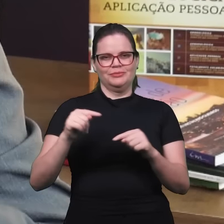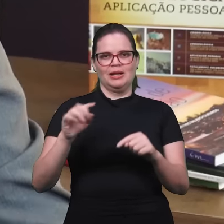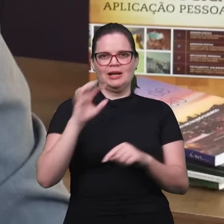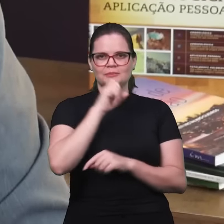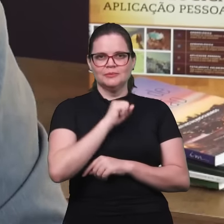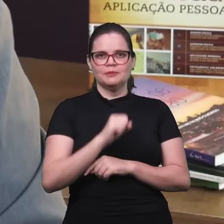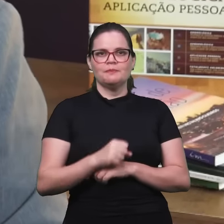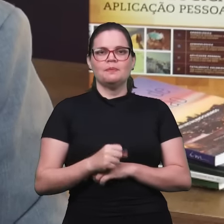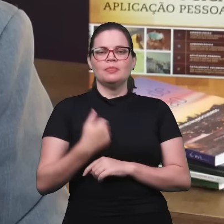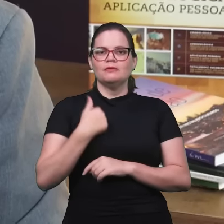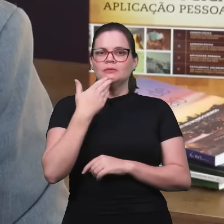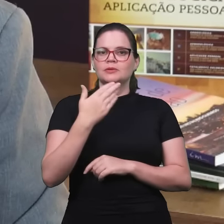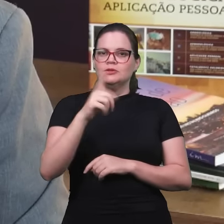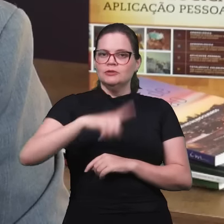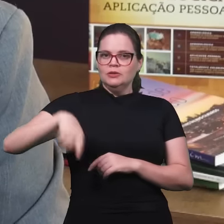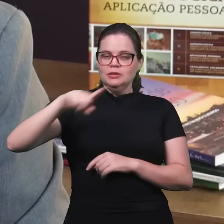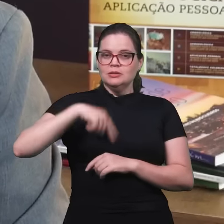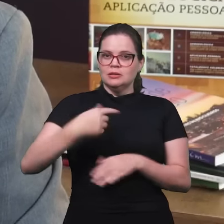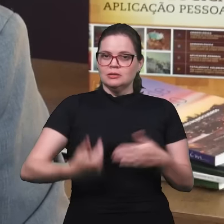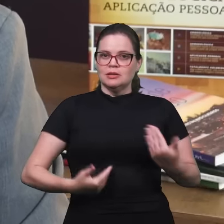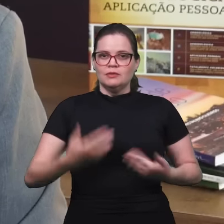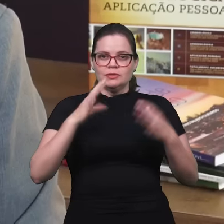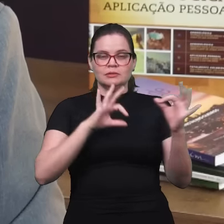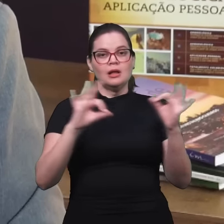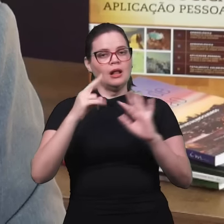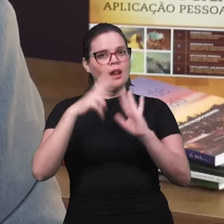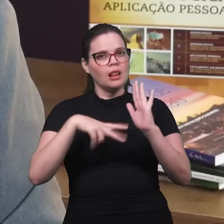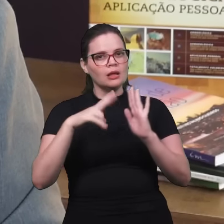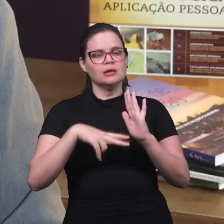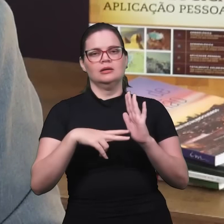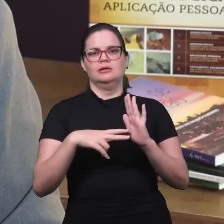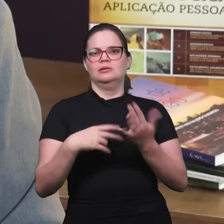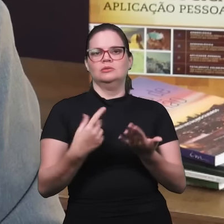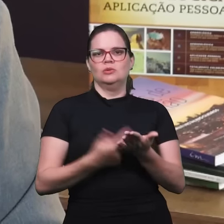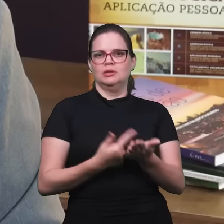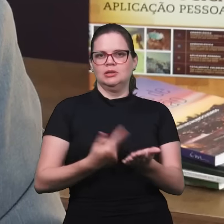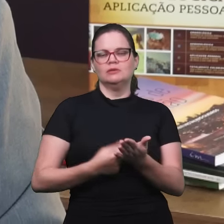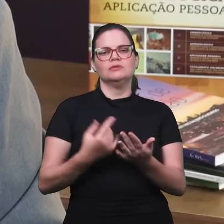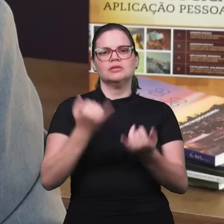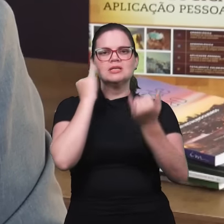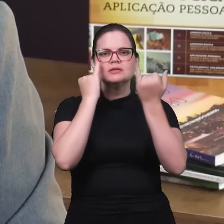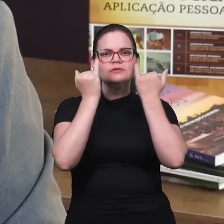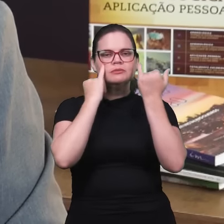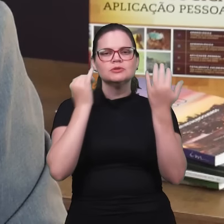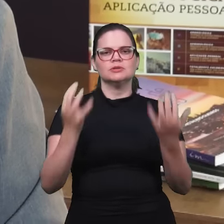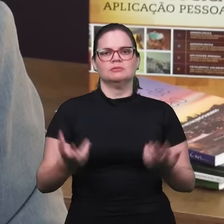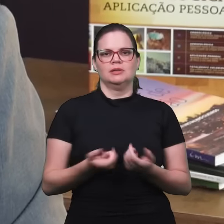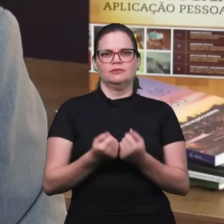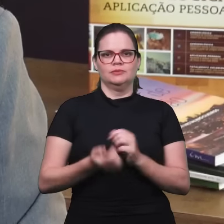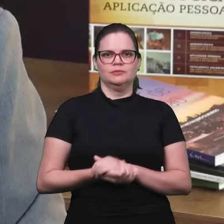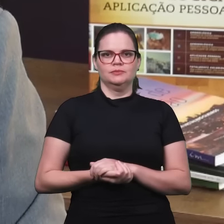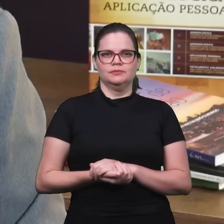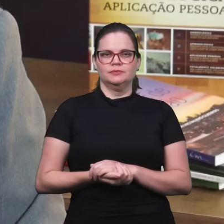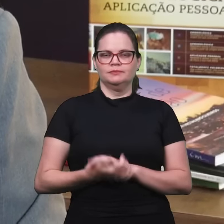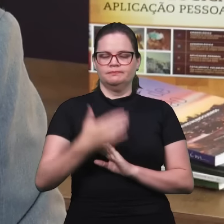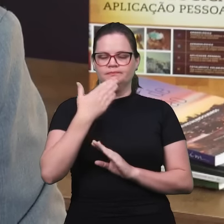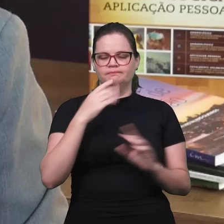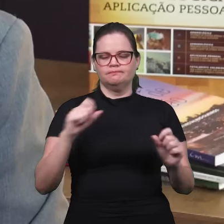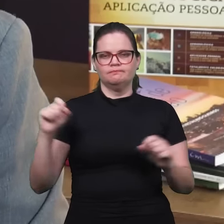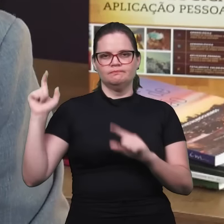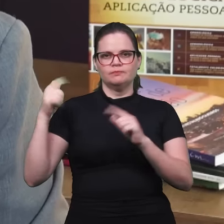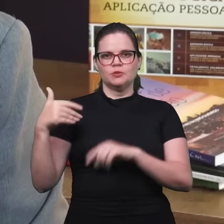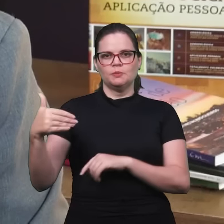até aconselhamos os irmãos a lerem, a buscarem essas informações que são maravilhosas para a nossa vida. Eu gostaria que passasse o